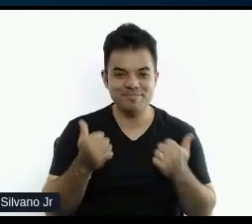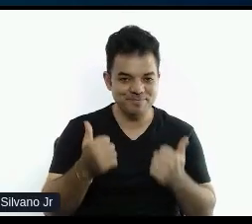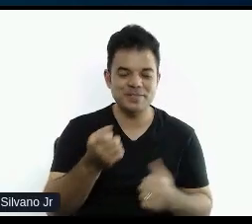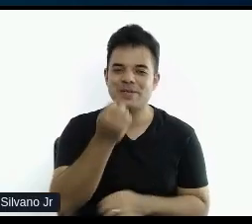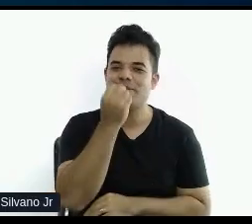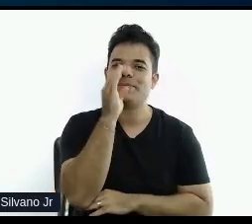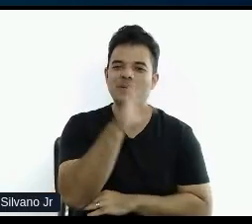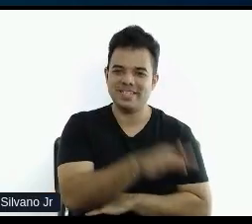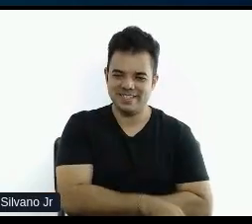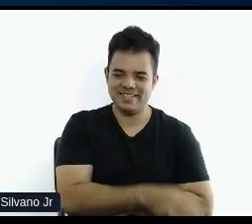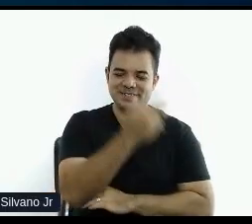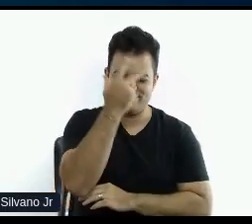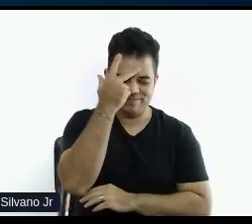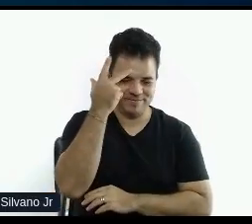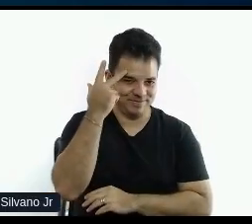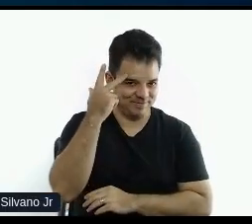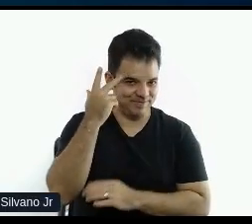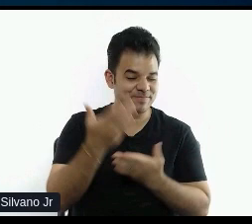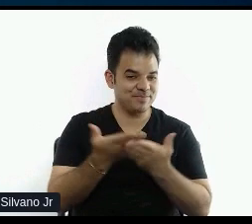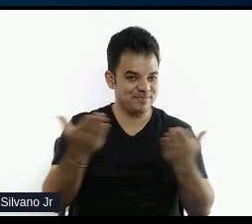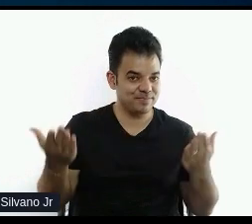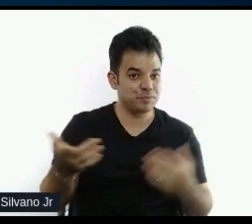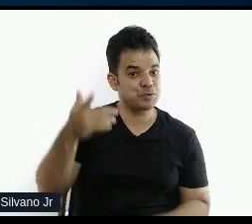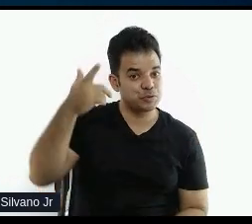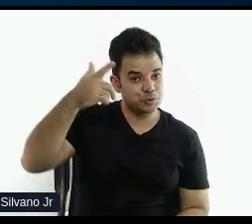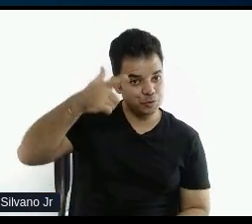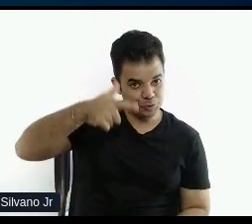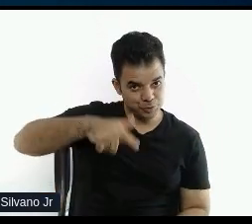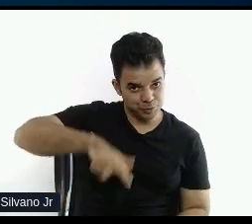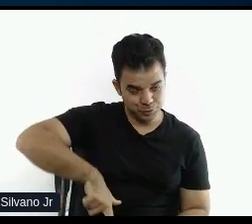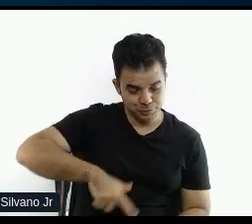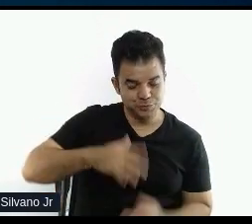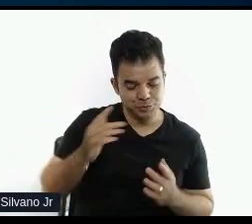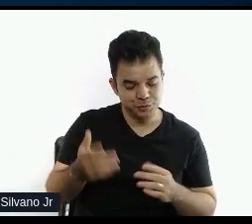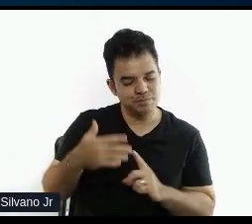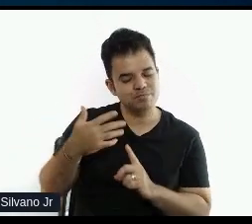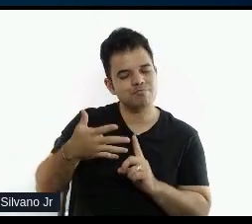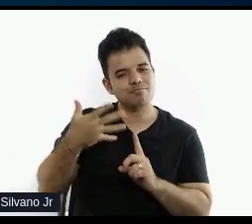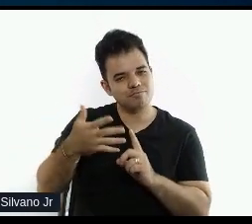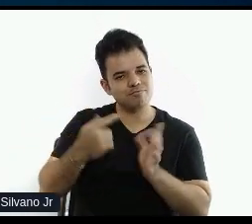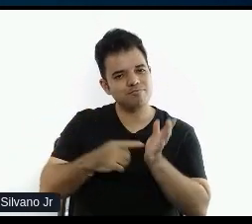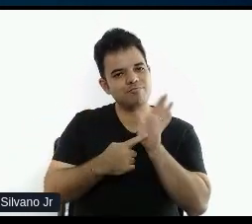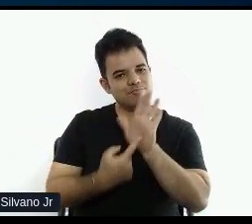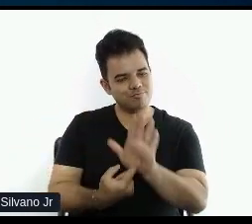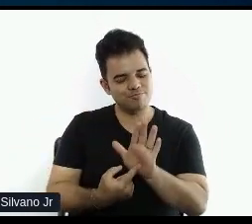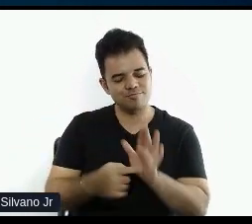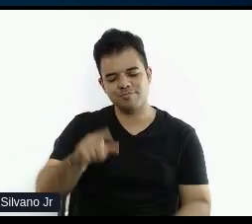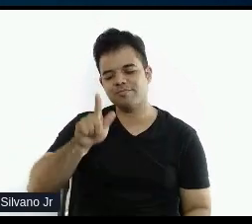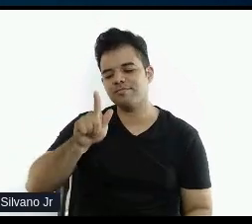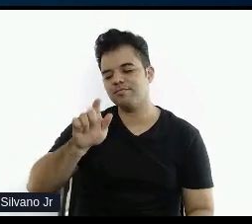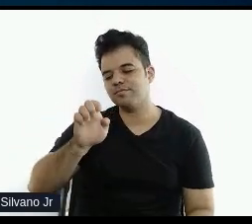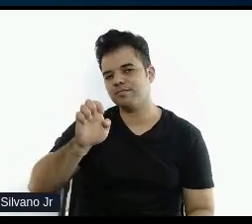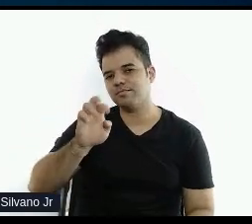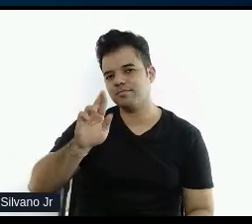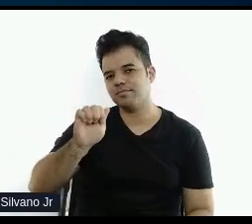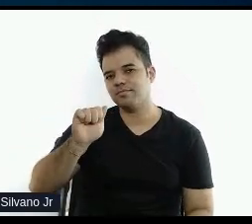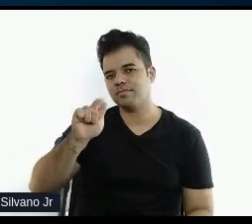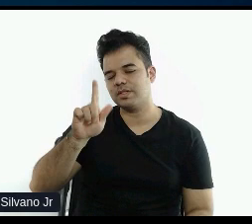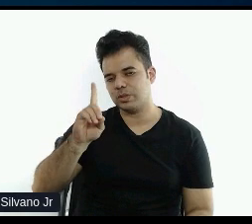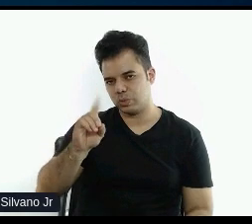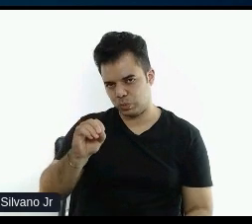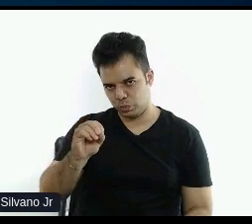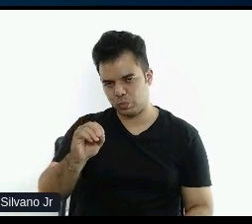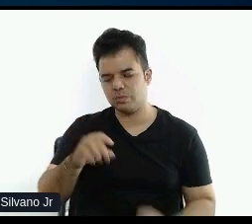pessoal, mais uma vez, né? Como puxaram aí já a apresentação, me chamo Geraldo Gomes. Atualmente sou